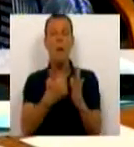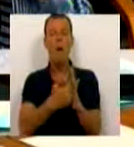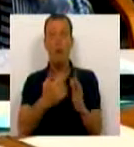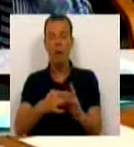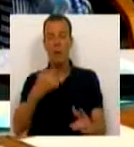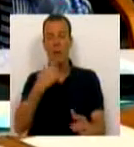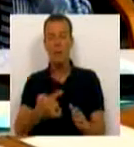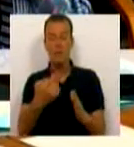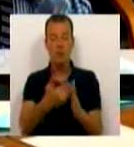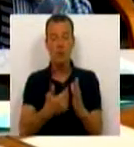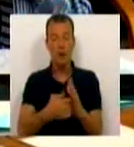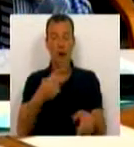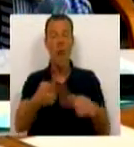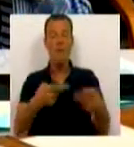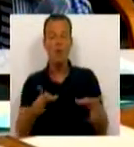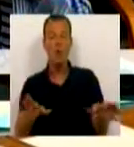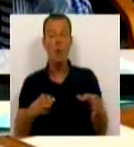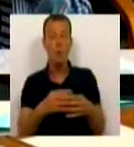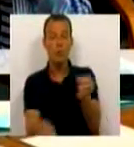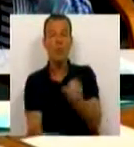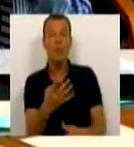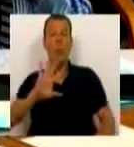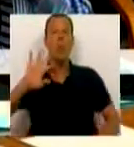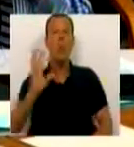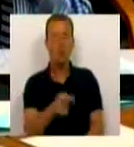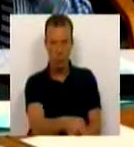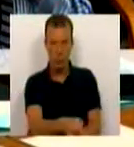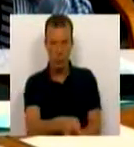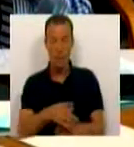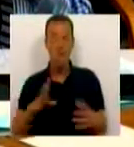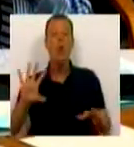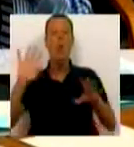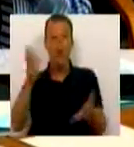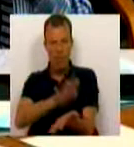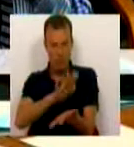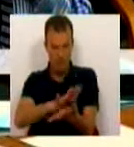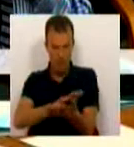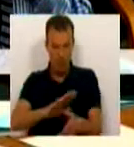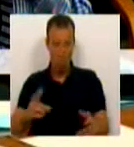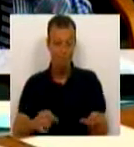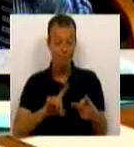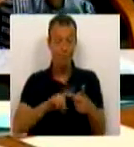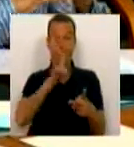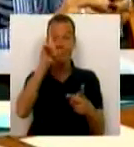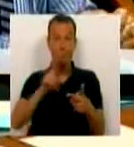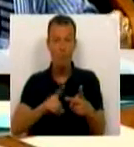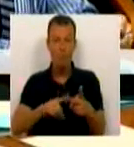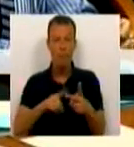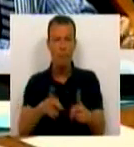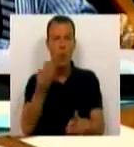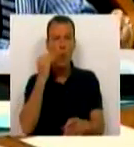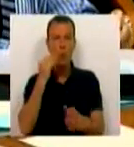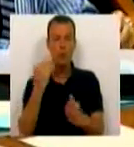então, as ditas comissões de avaliação. Quando será publicada essa portaria? Depois, como vai decorrer